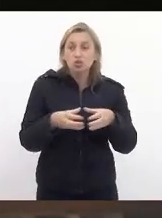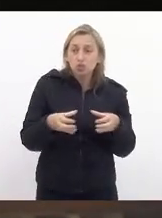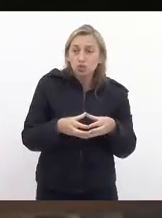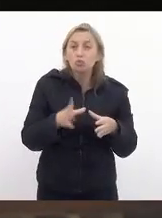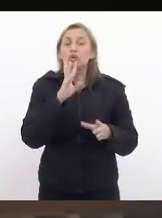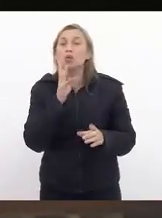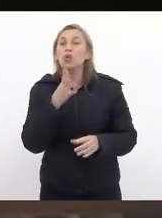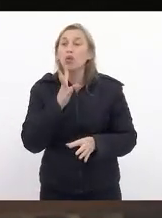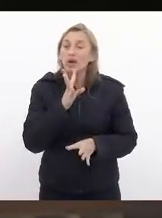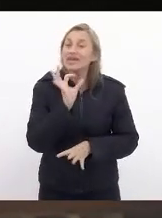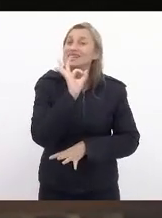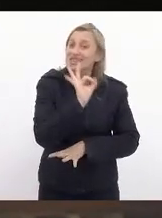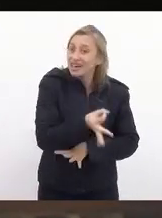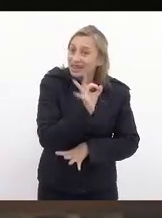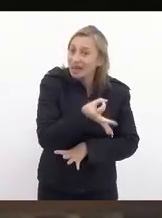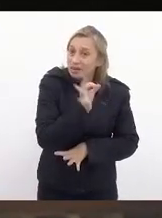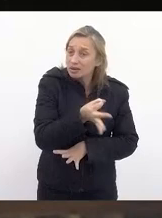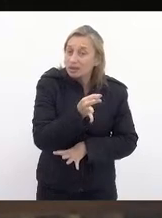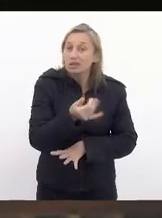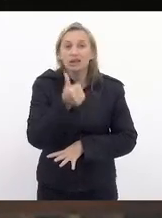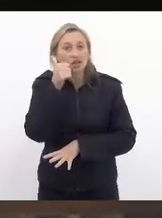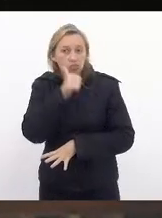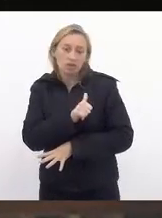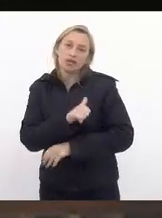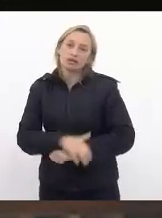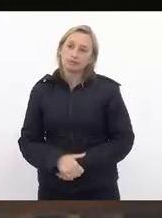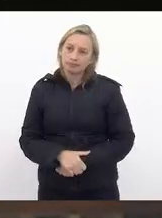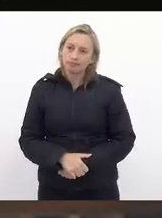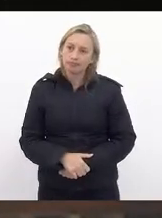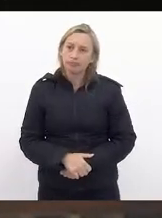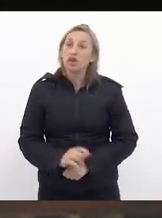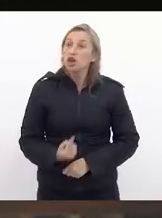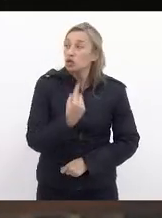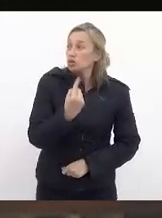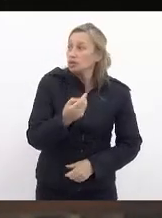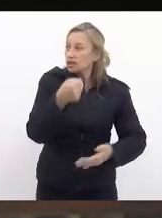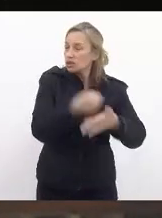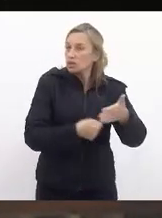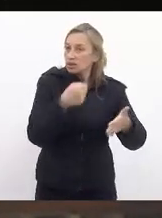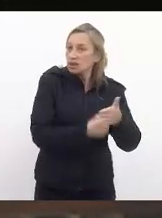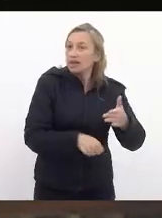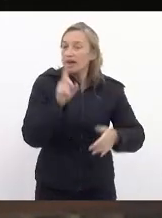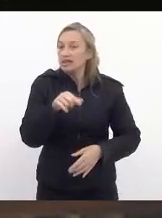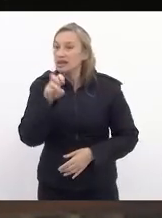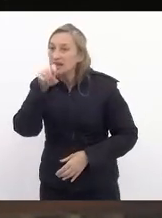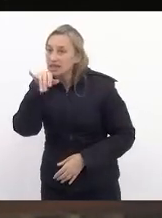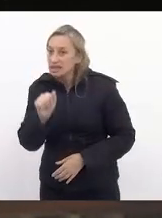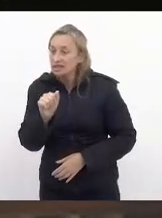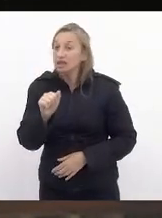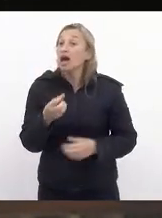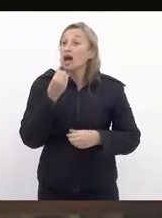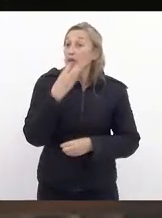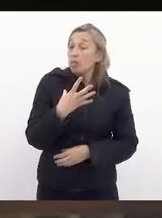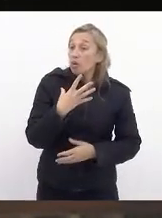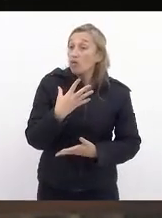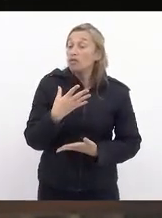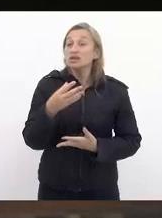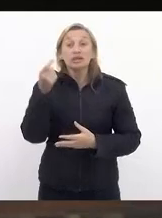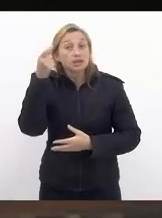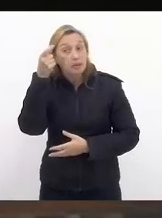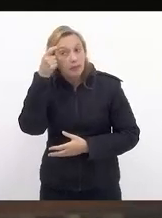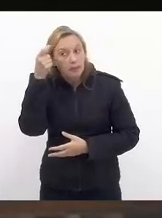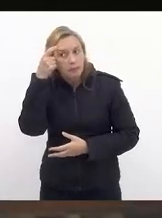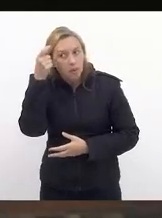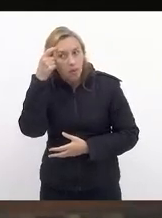que reconheça sobretudo as mulheres e uma dessas lutadoras é seleciona Rodrigues Então é bom fazer essa